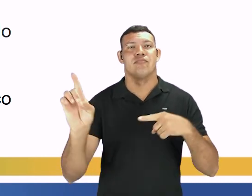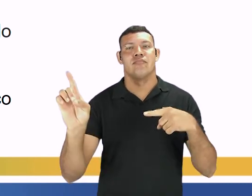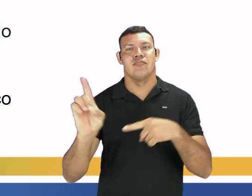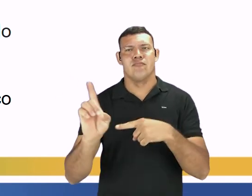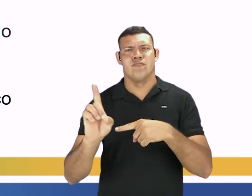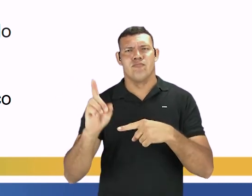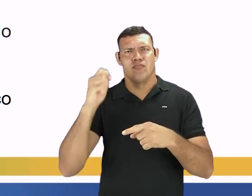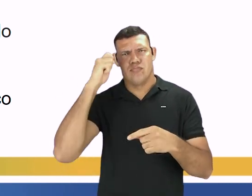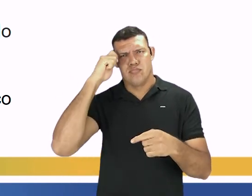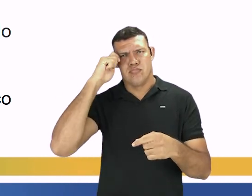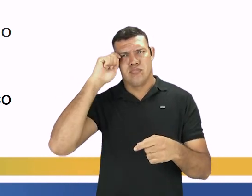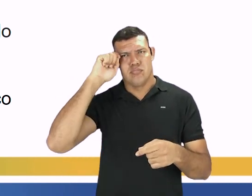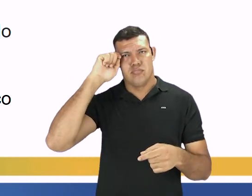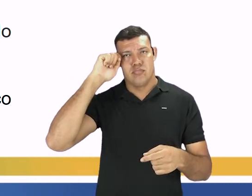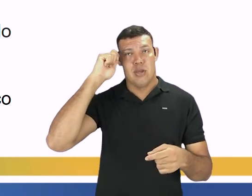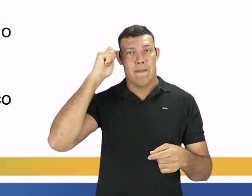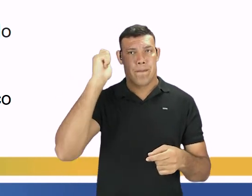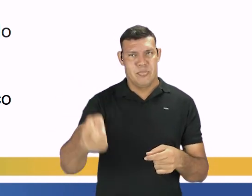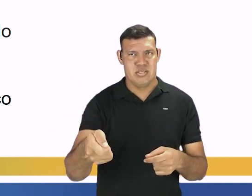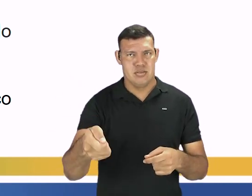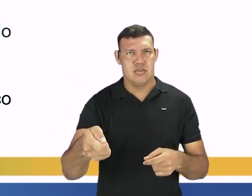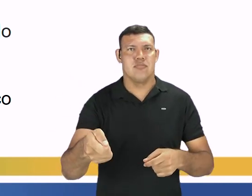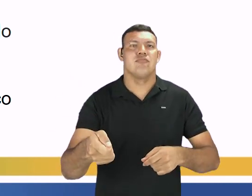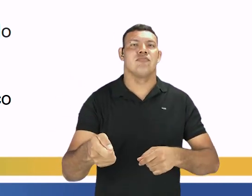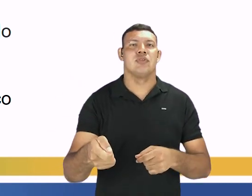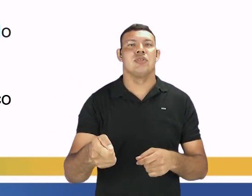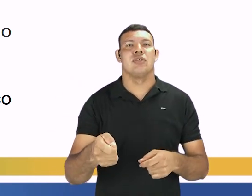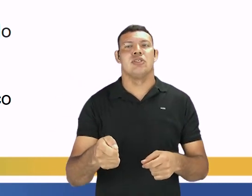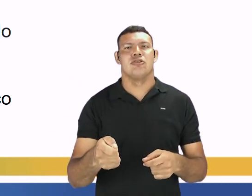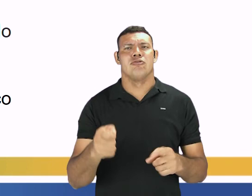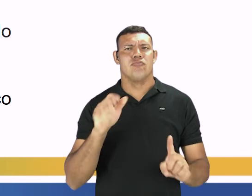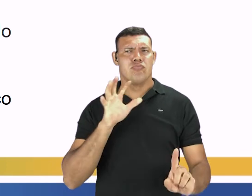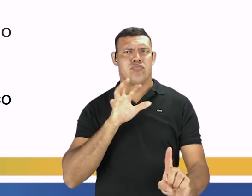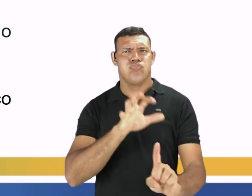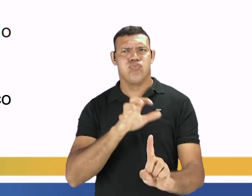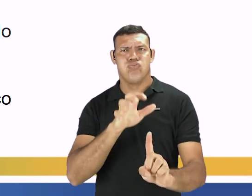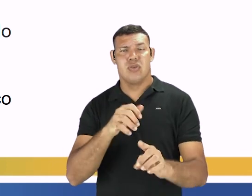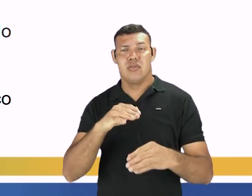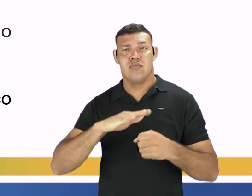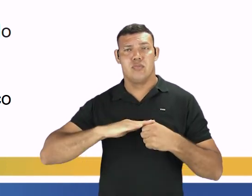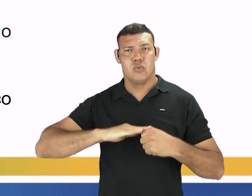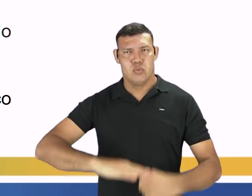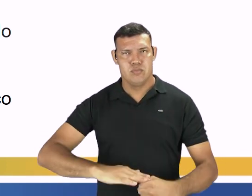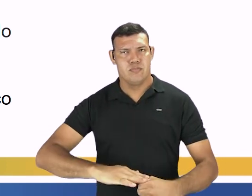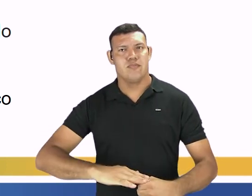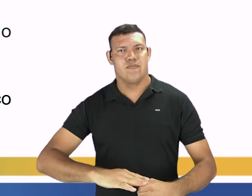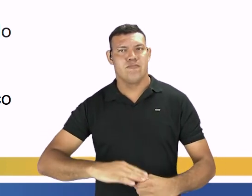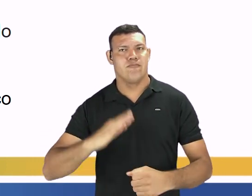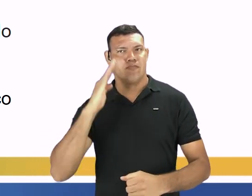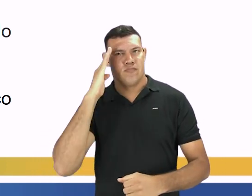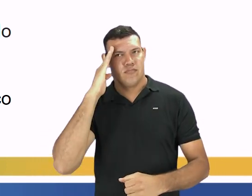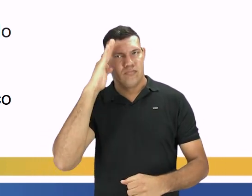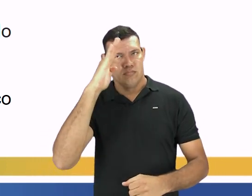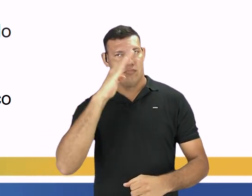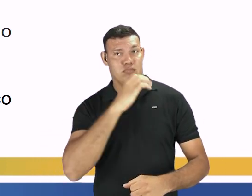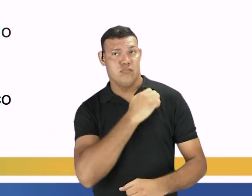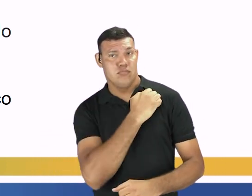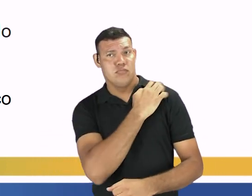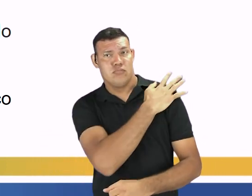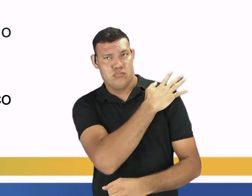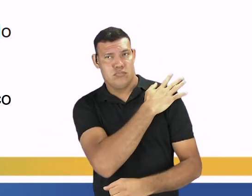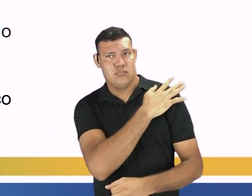Ditatorial, perturbada por um constante clima de opressão mantido pelo exército e polícia. E